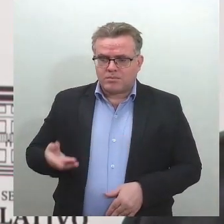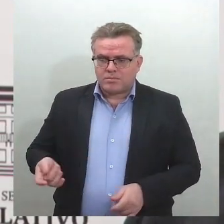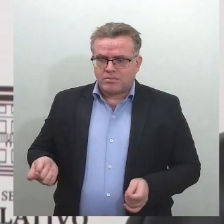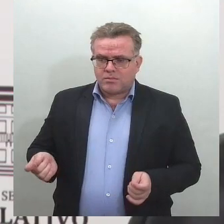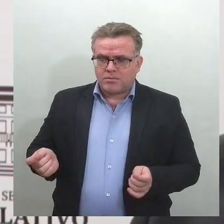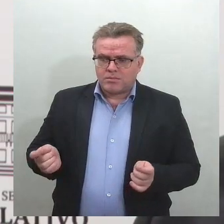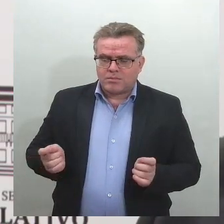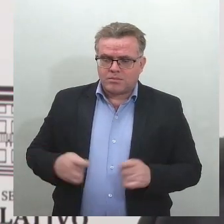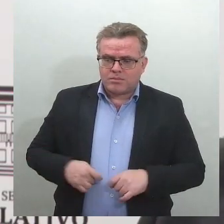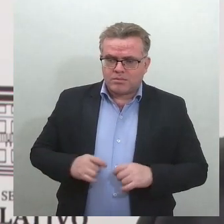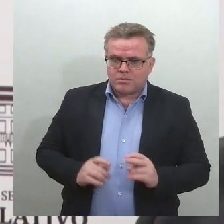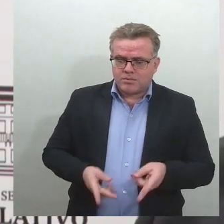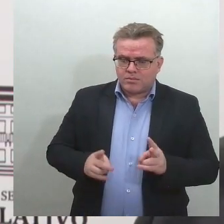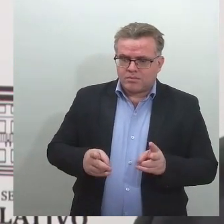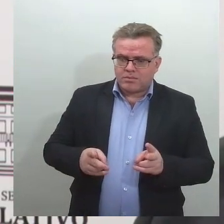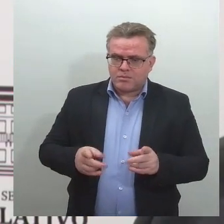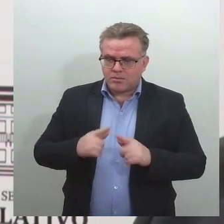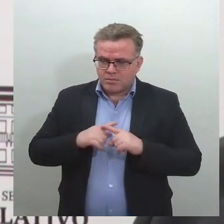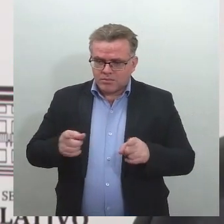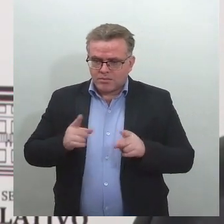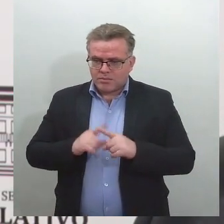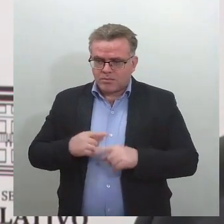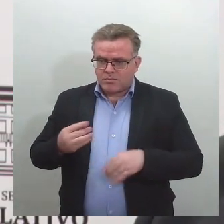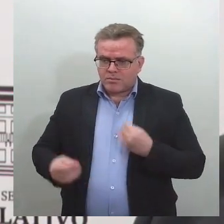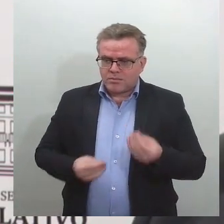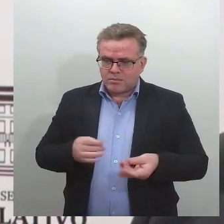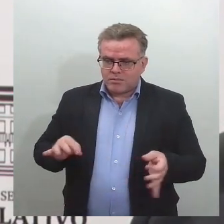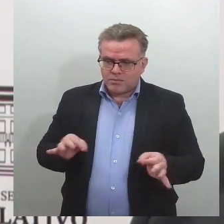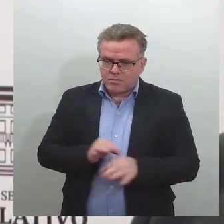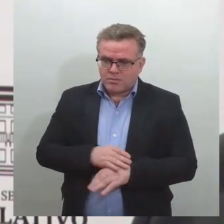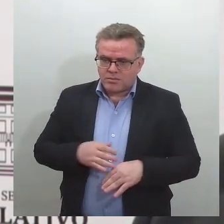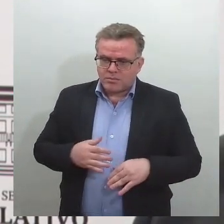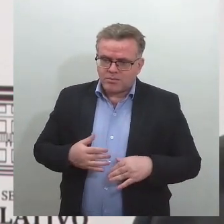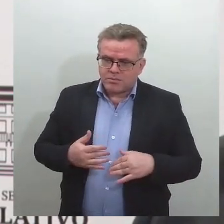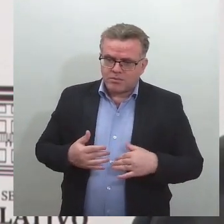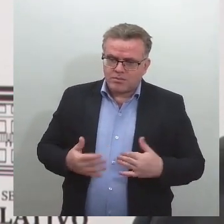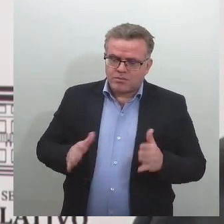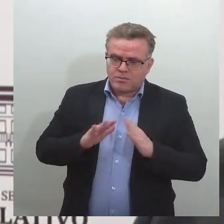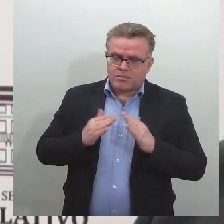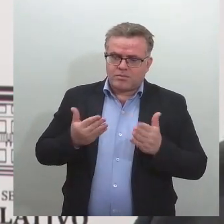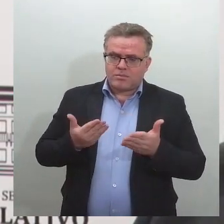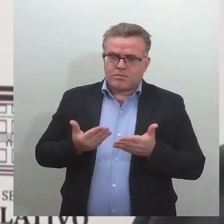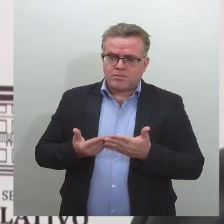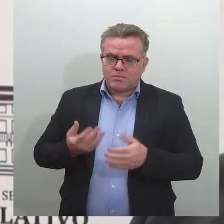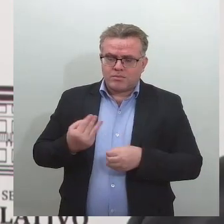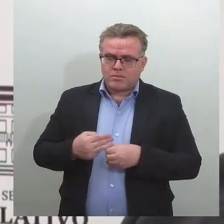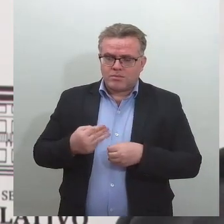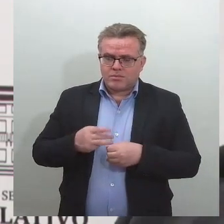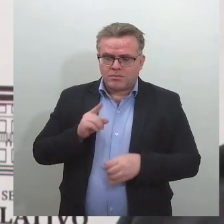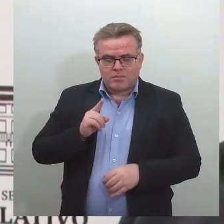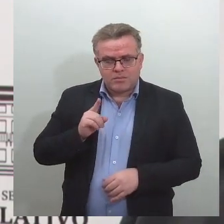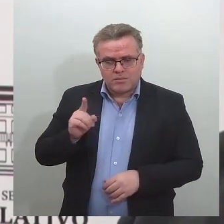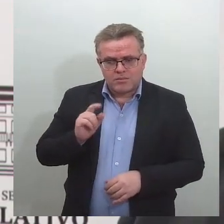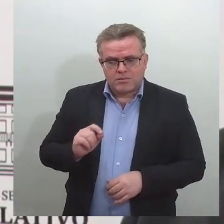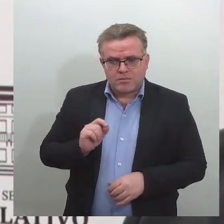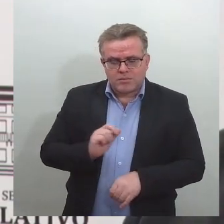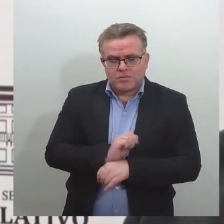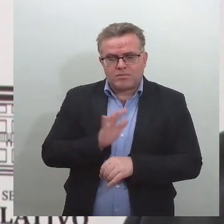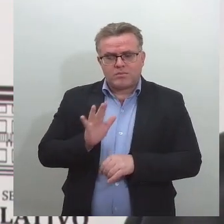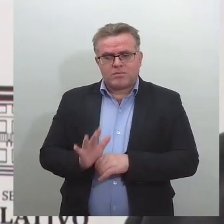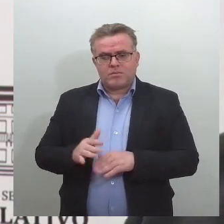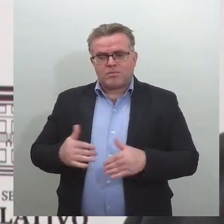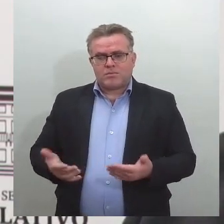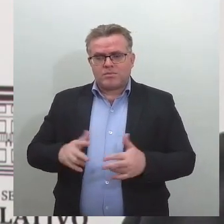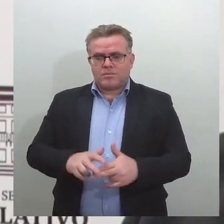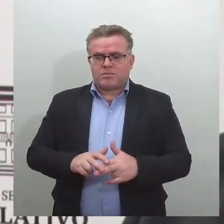péssimas condições, né, das escolas municipais lá da Barra dos Coqueiros, né, e Além disso,